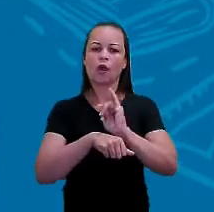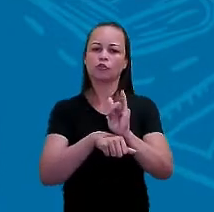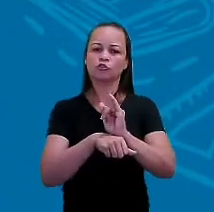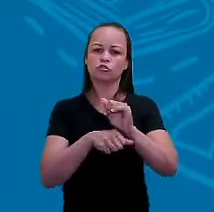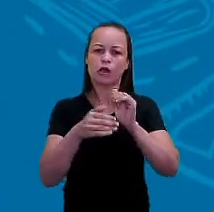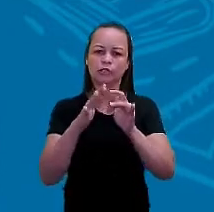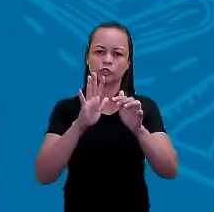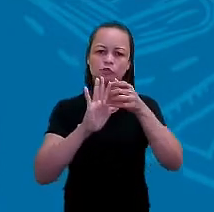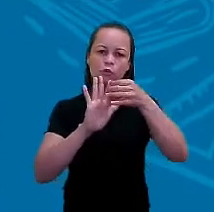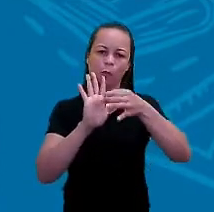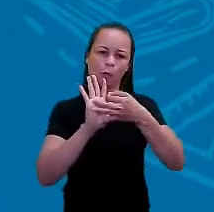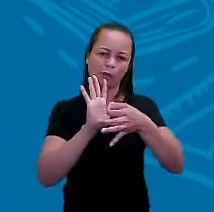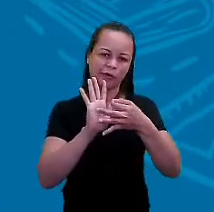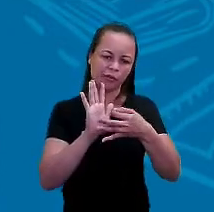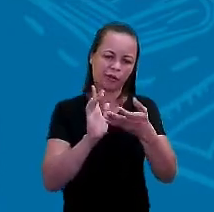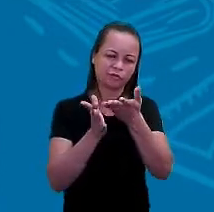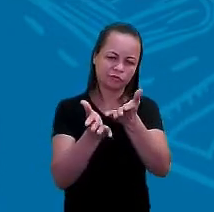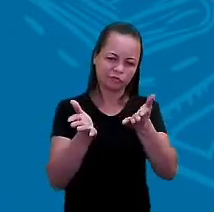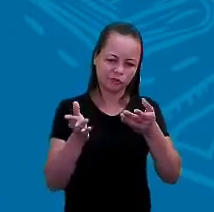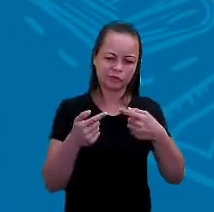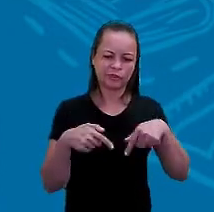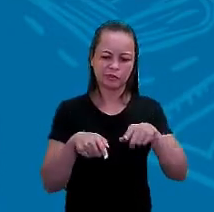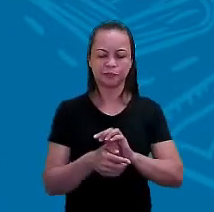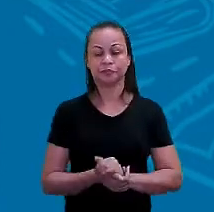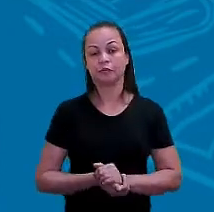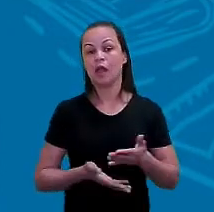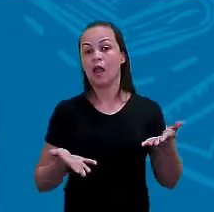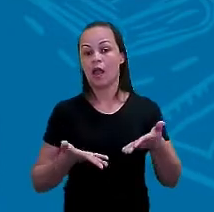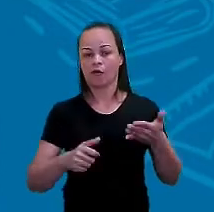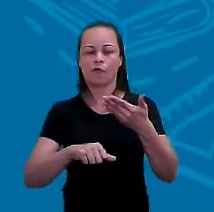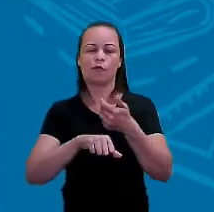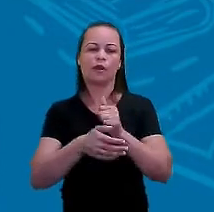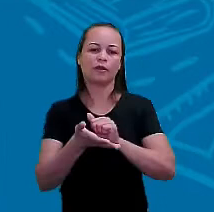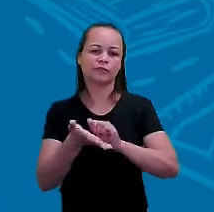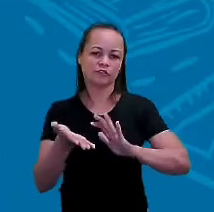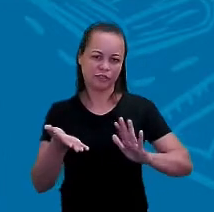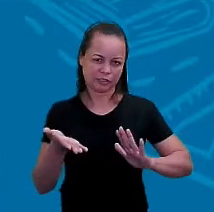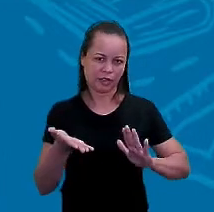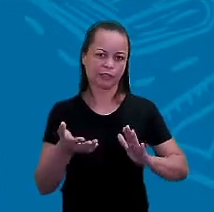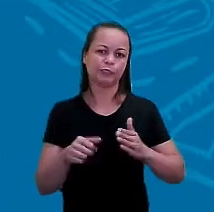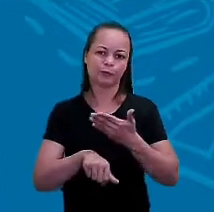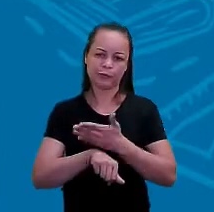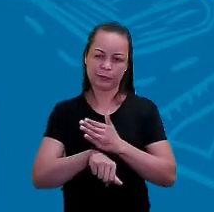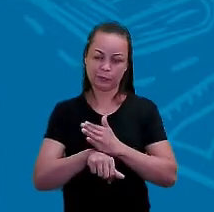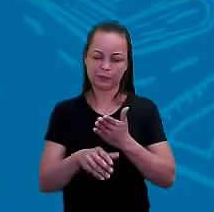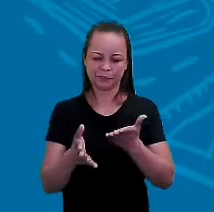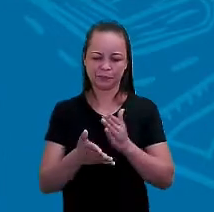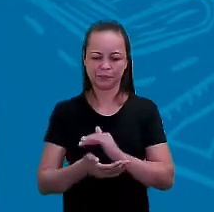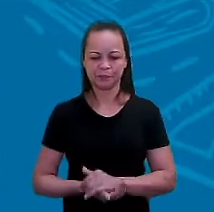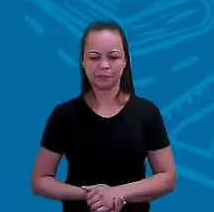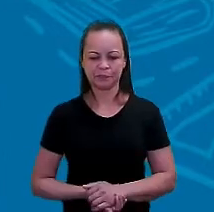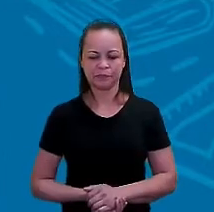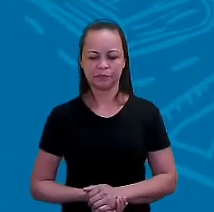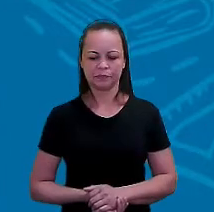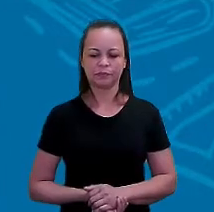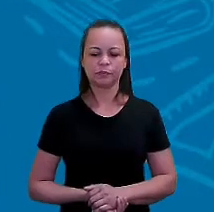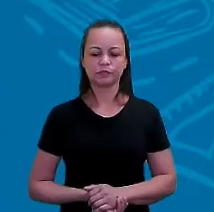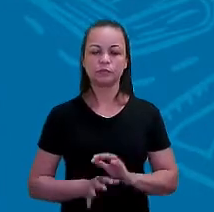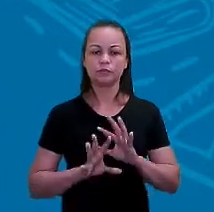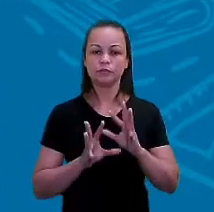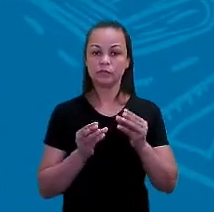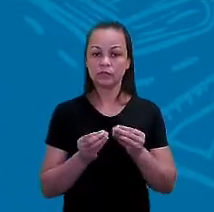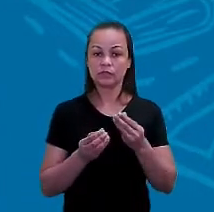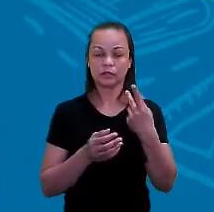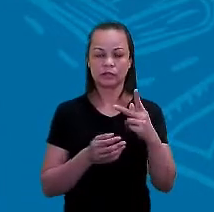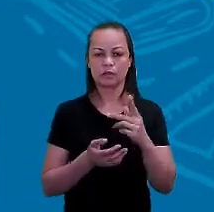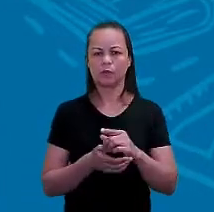a gente vai começar agora a discutir exercise. Ok? Exercise. Então, vamos fazer uma short revision.